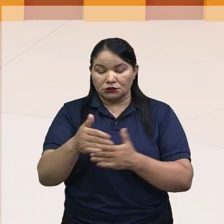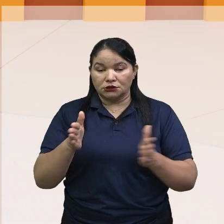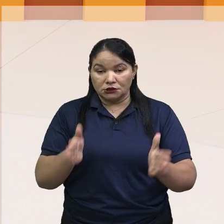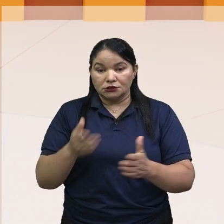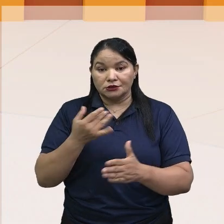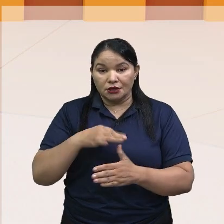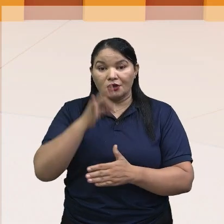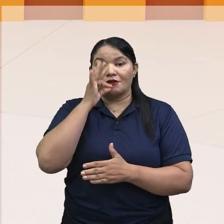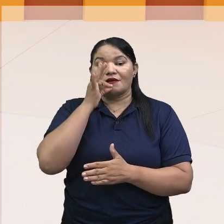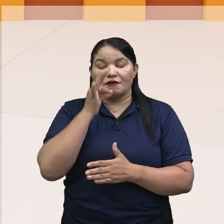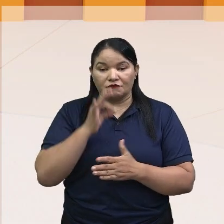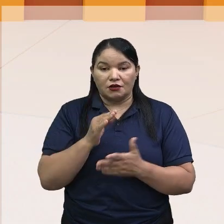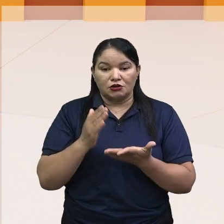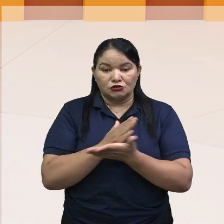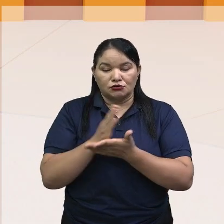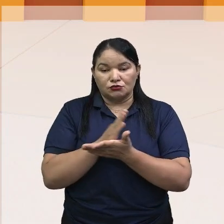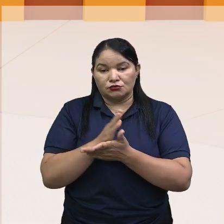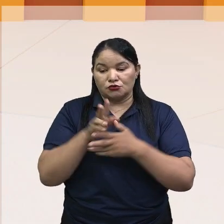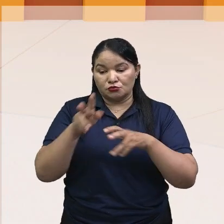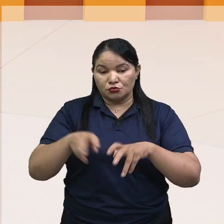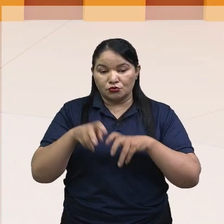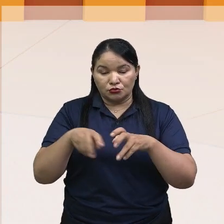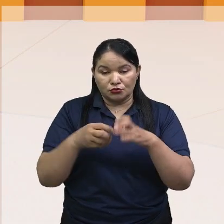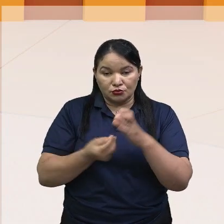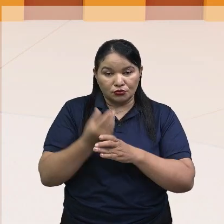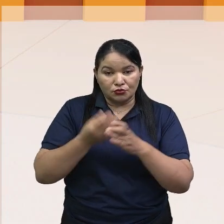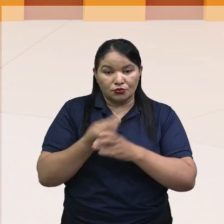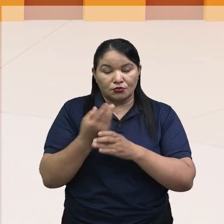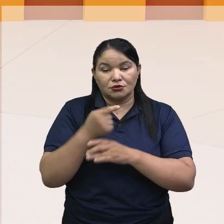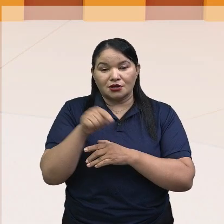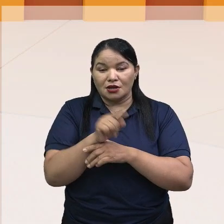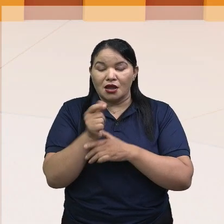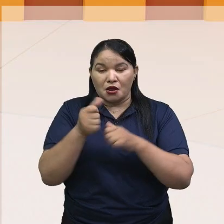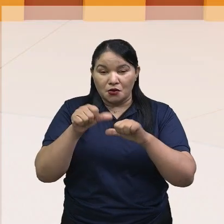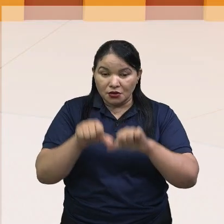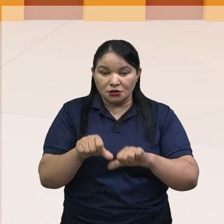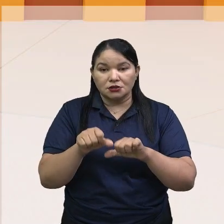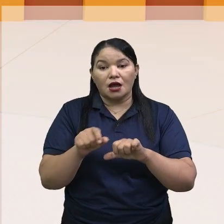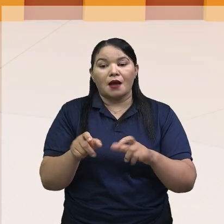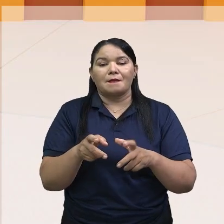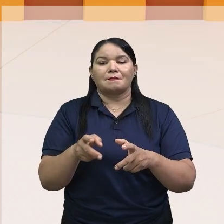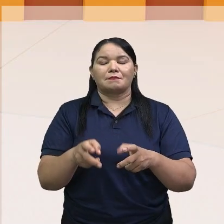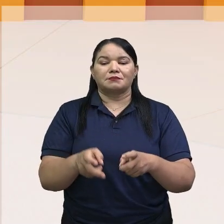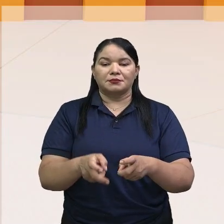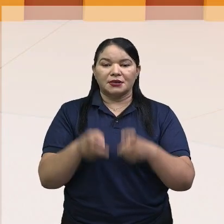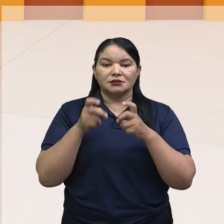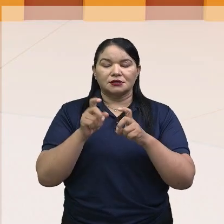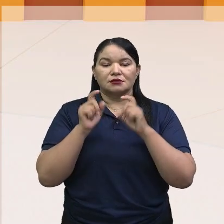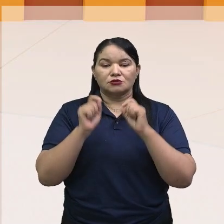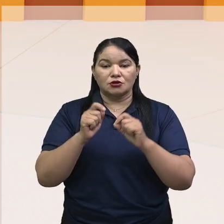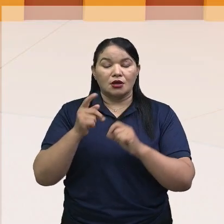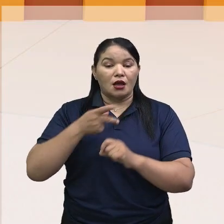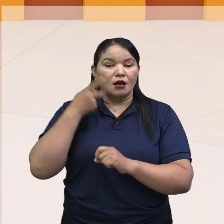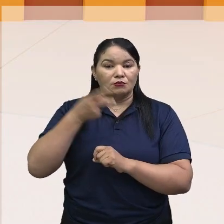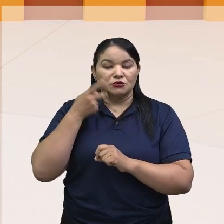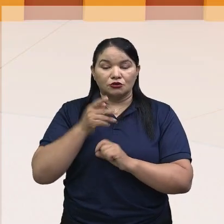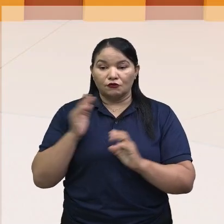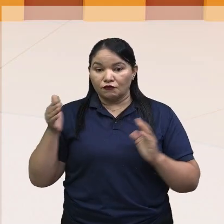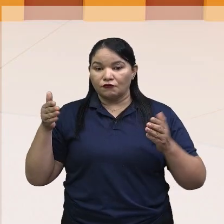produtores que estavam em crise. Então, com isso, a gente percebe como, de fato, a política estava voltada